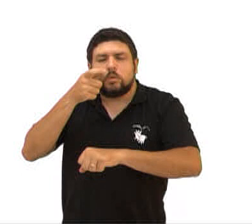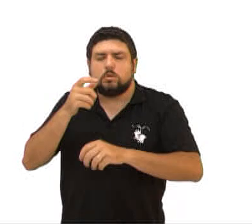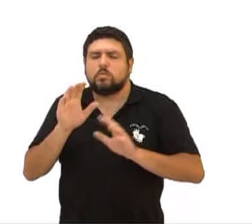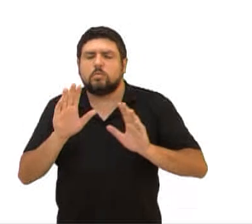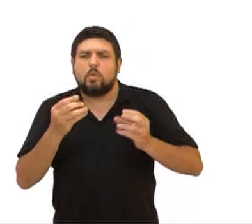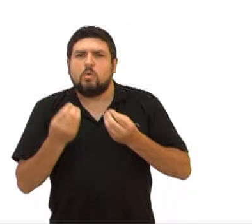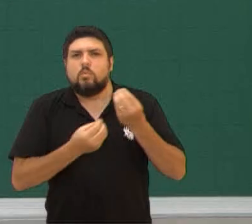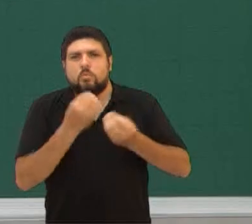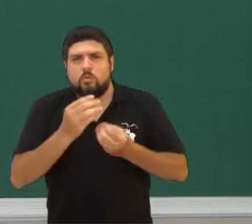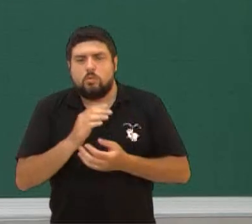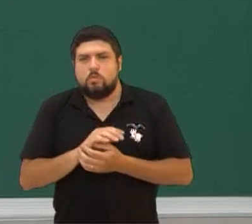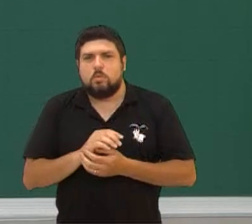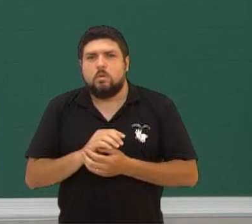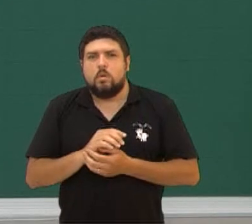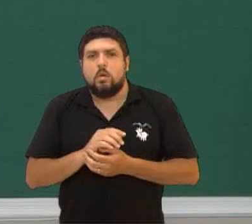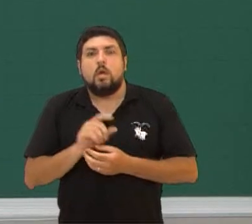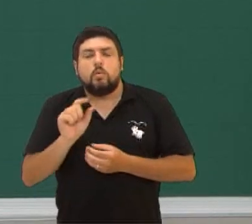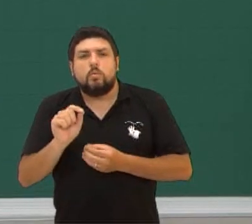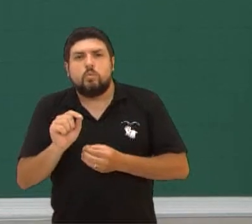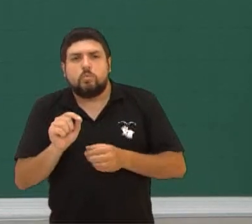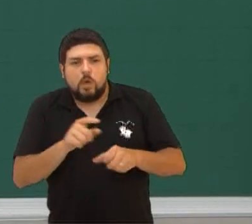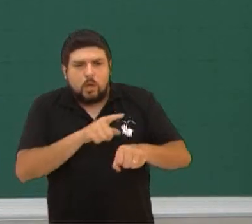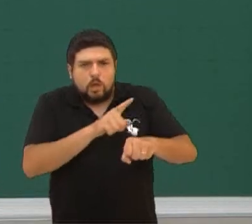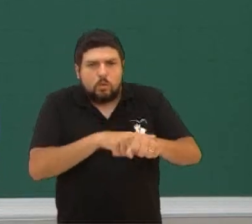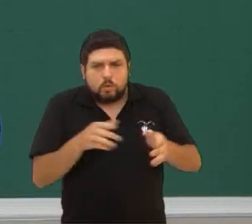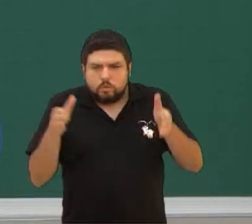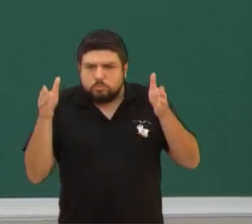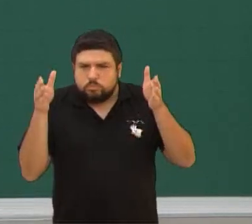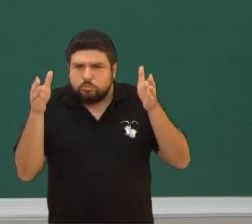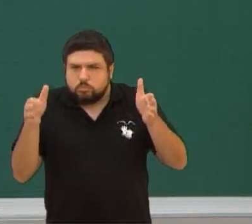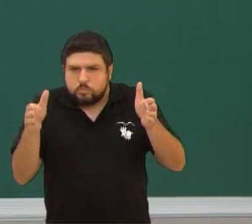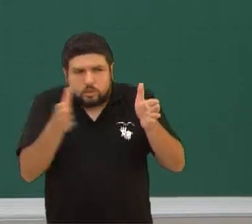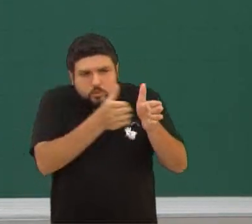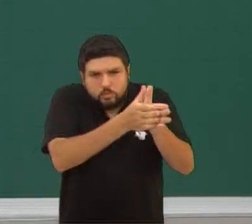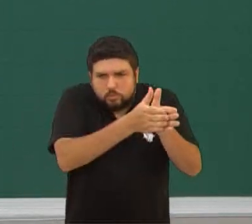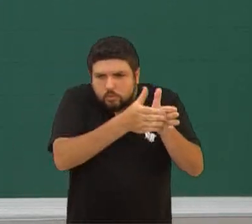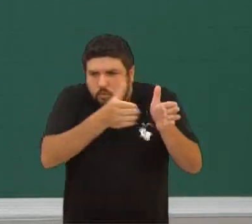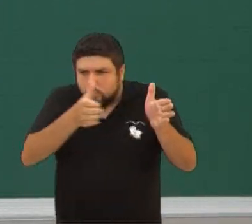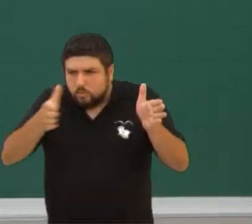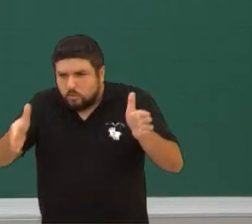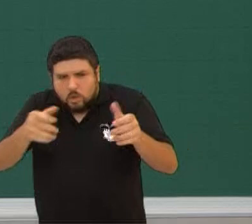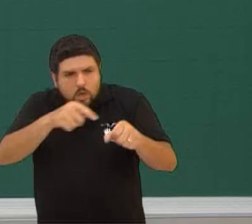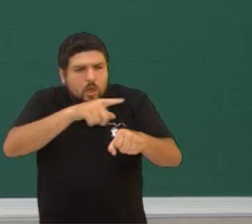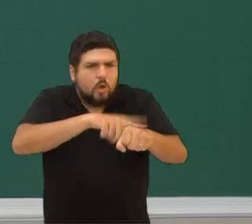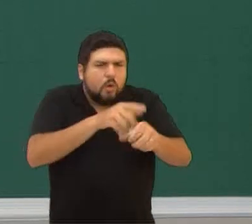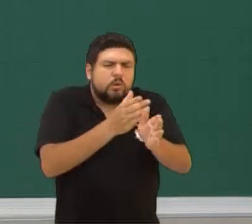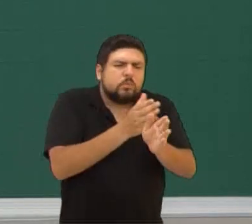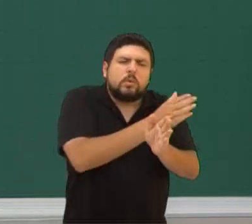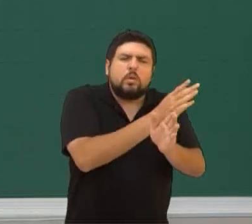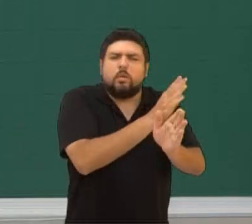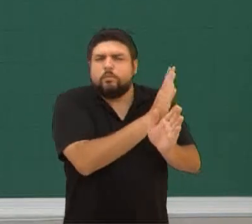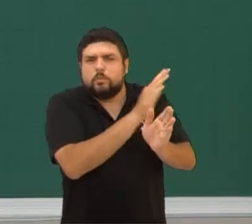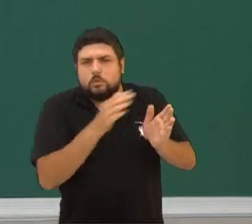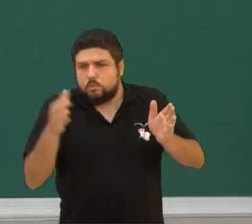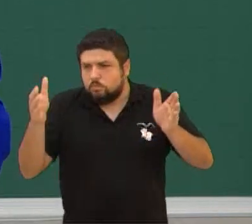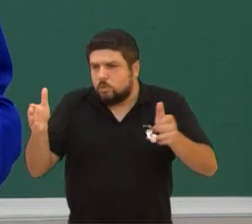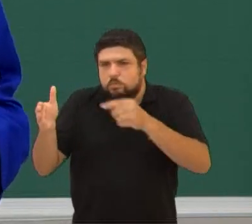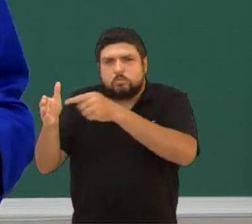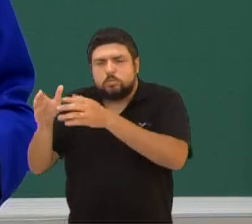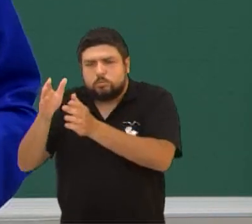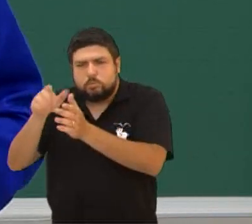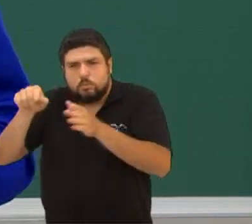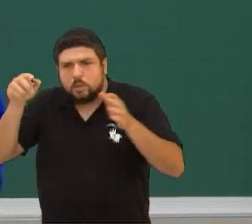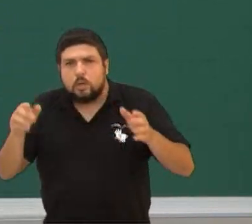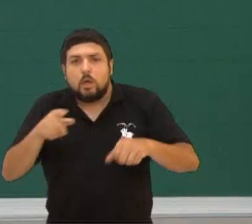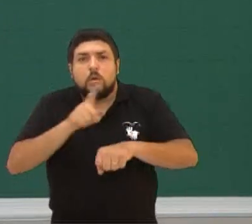que se encaixe exatamente naquele horário da grade. Por que certas modalidades não são transmitidas pela TV,